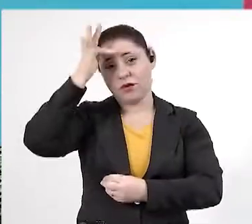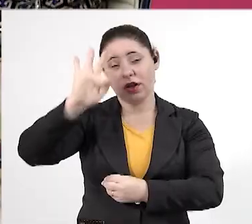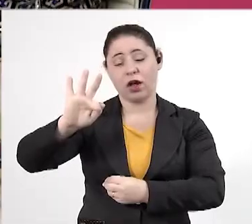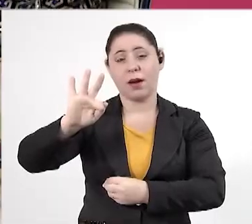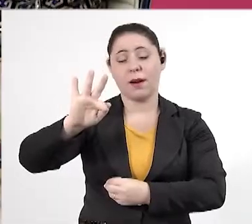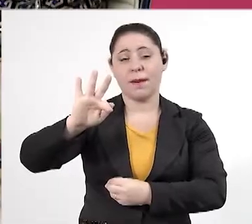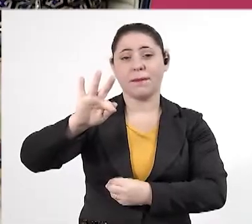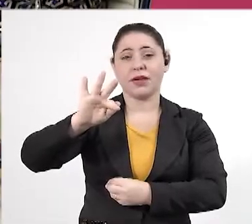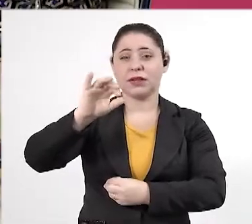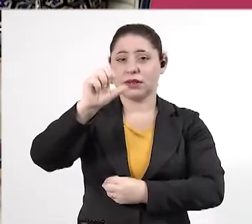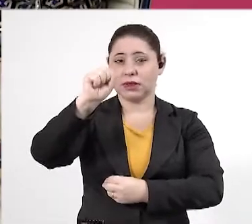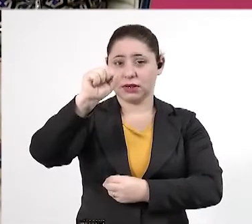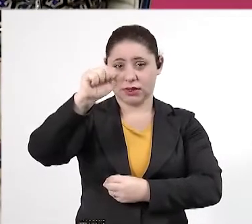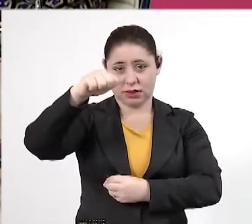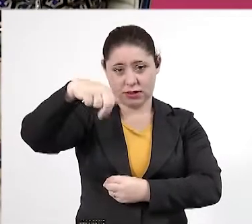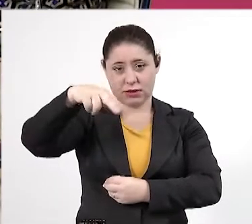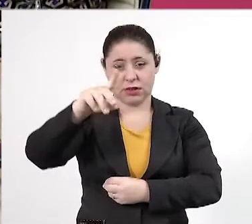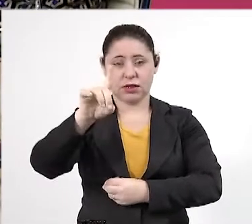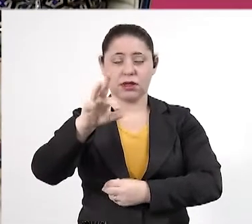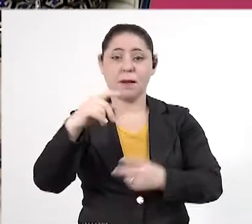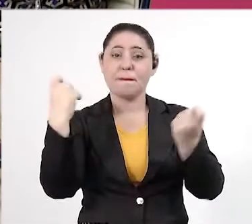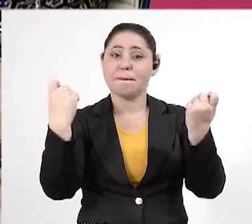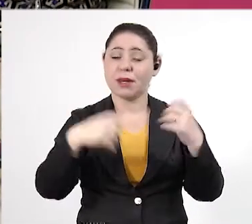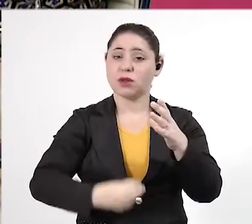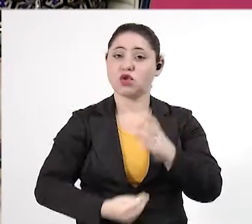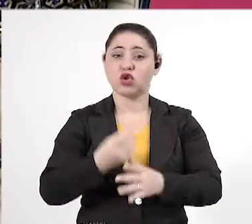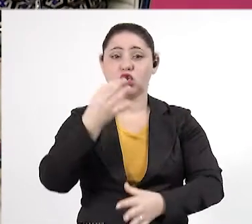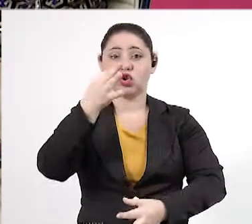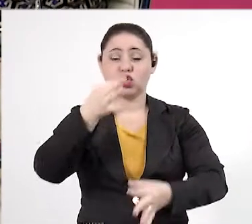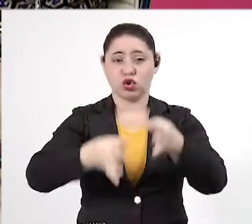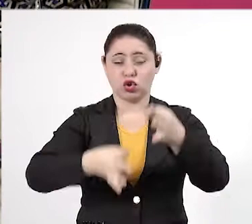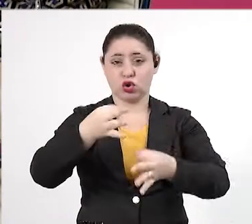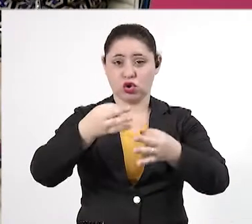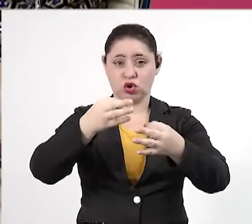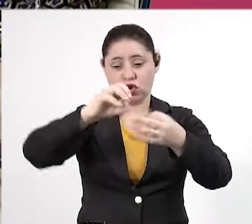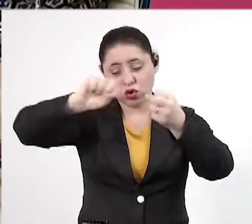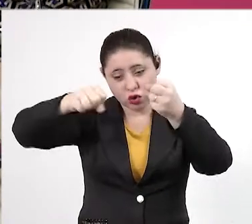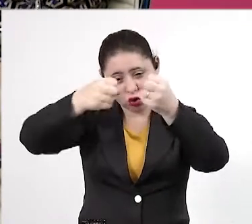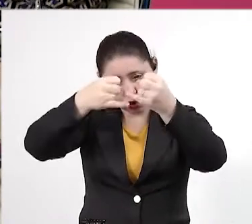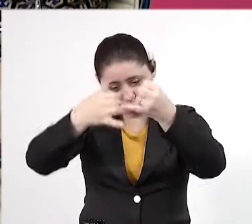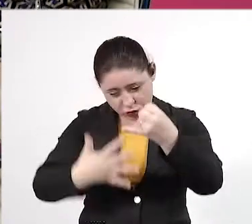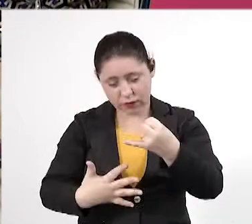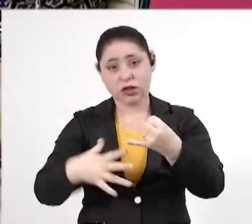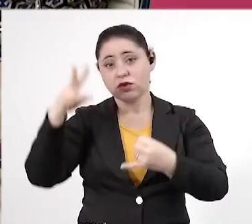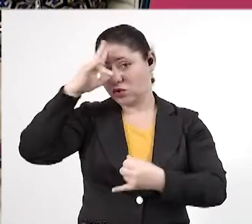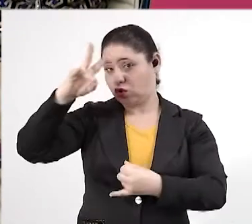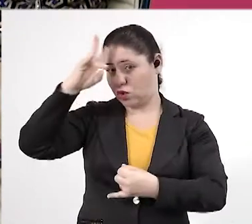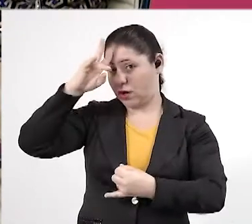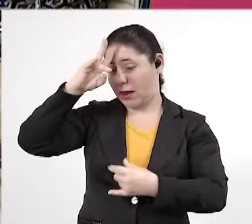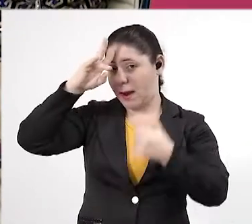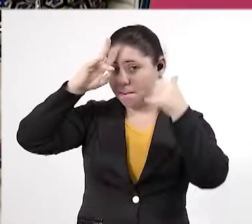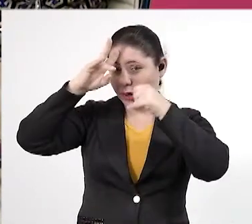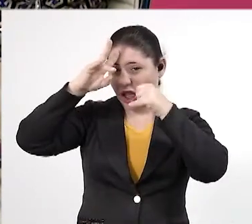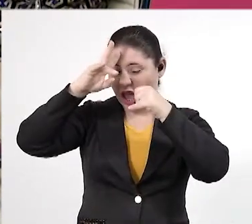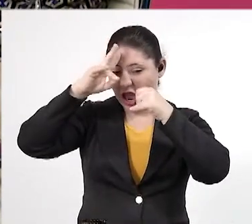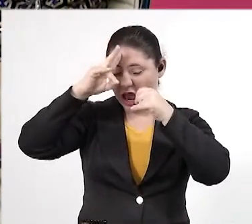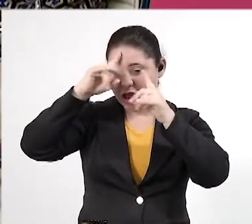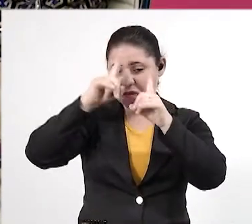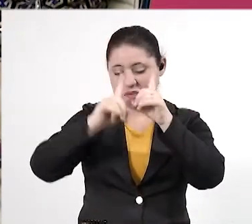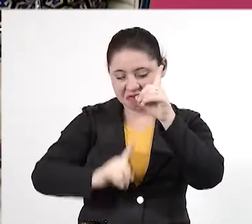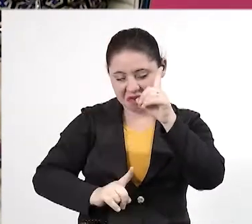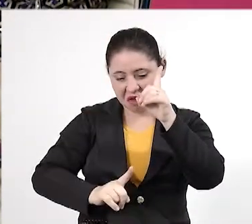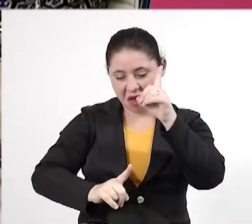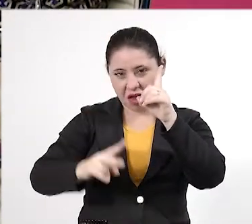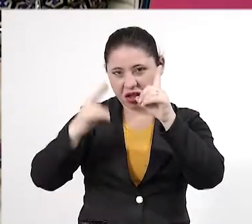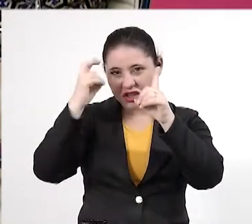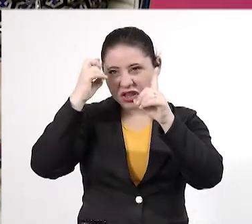filósofo Michael Sandel justifica. Nós temos que fazer, as cotas, elas são uma justificativa histórica. Então, as mulheres, elas não são menos capazes